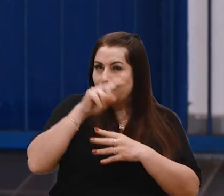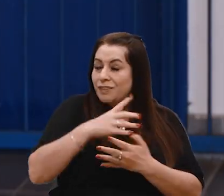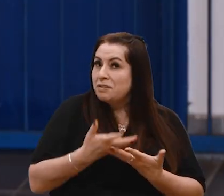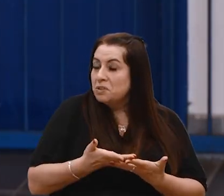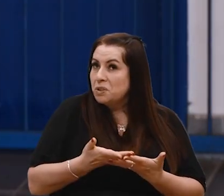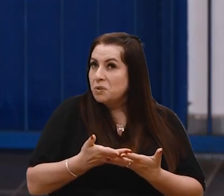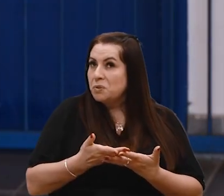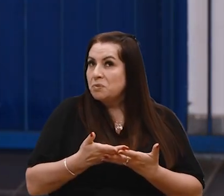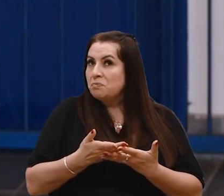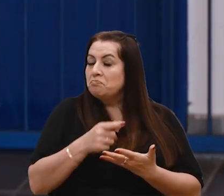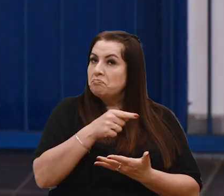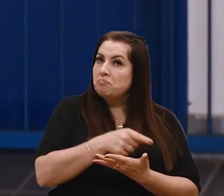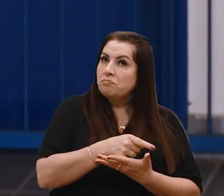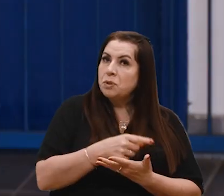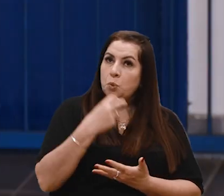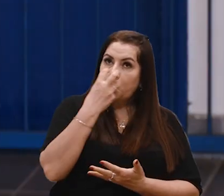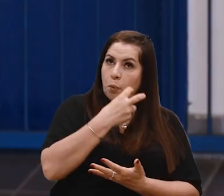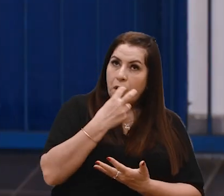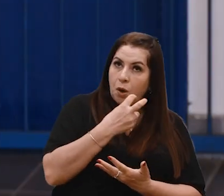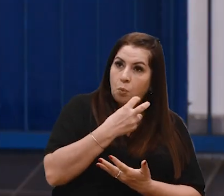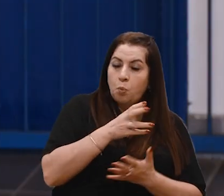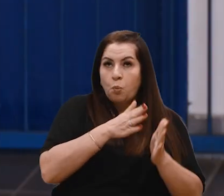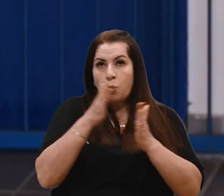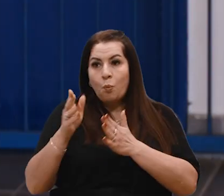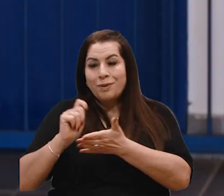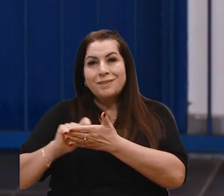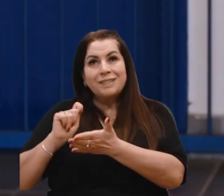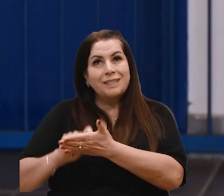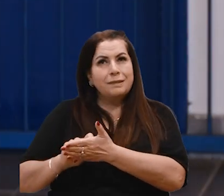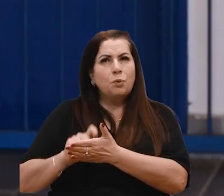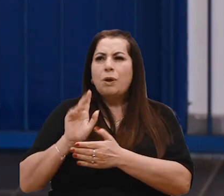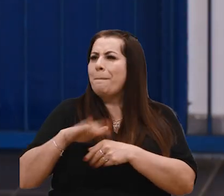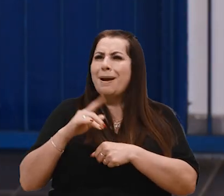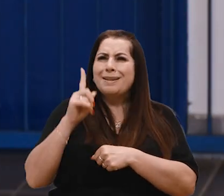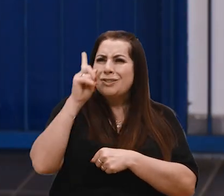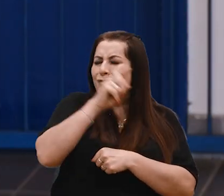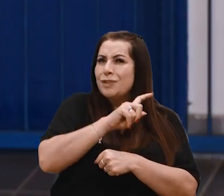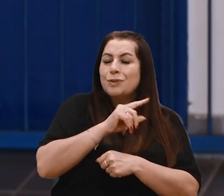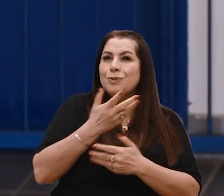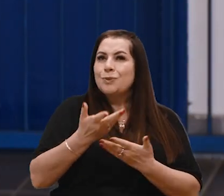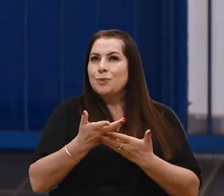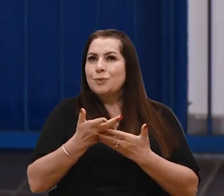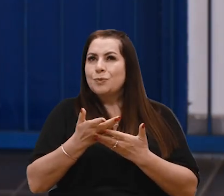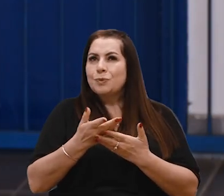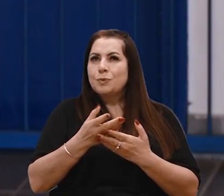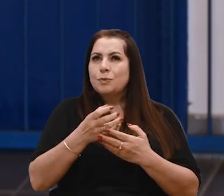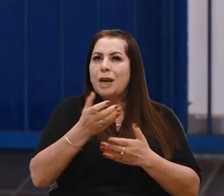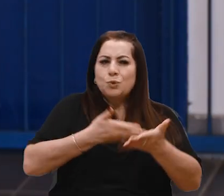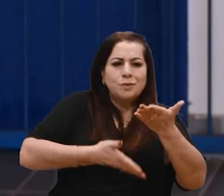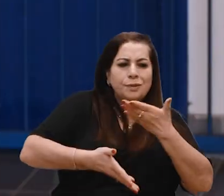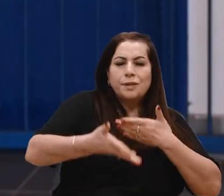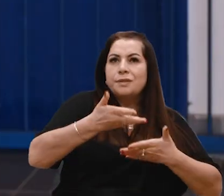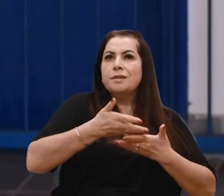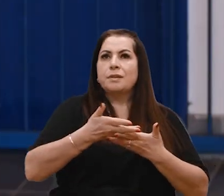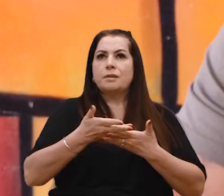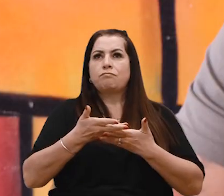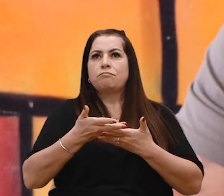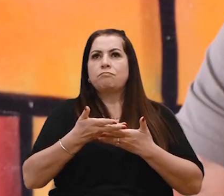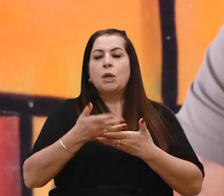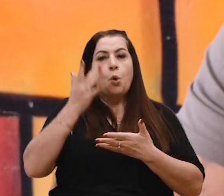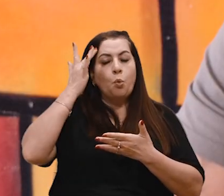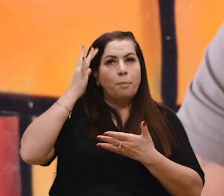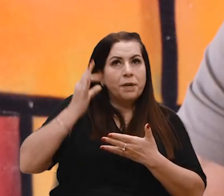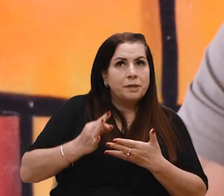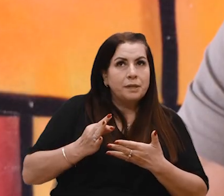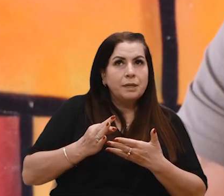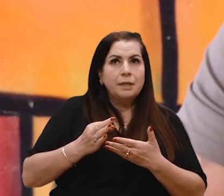mais complexo? É a parte oral ou a parte escrita? O que é mais complexo? É a